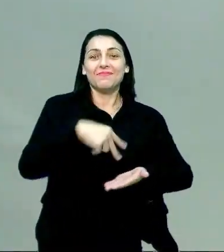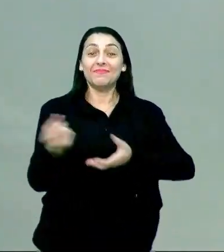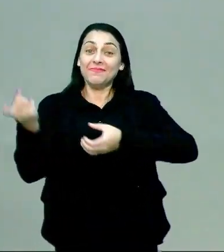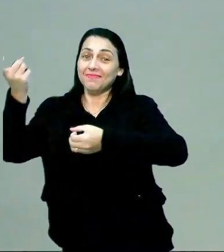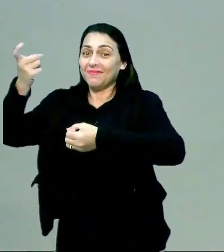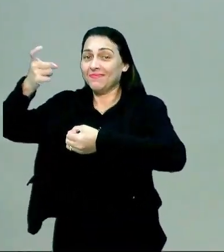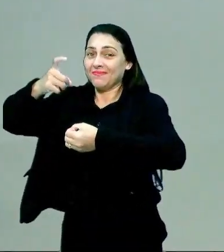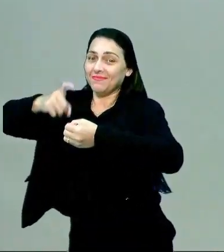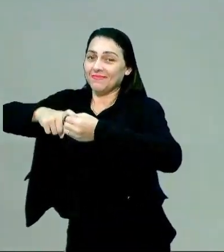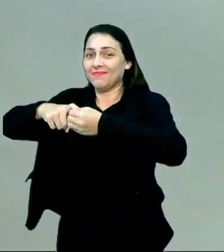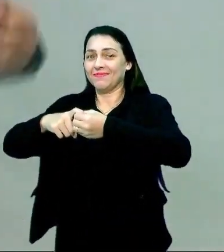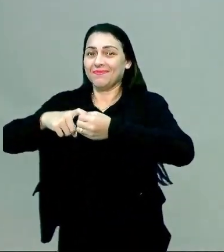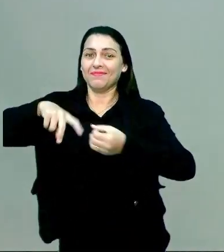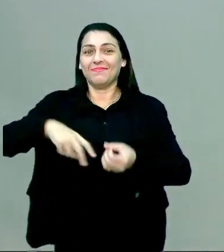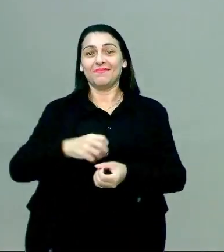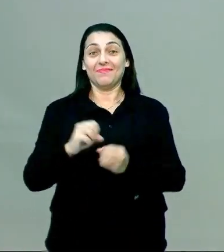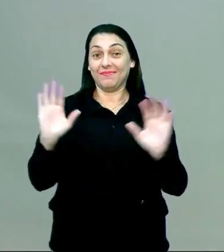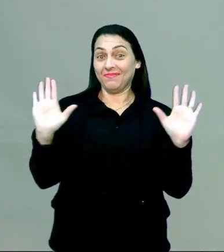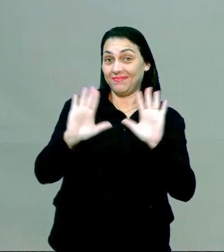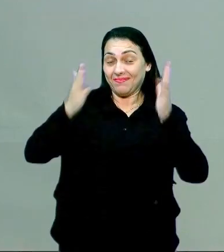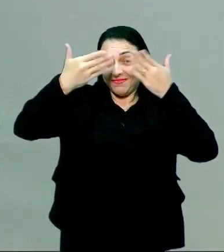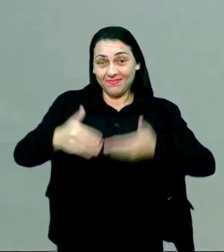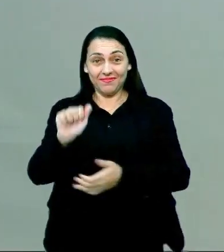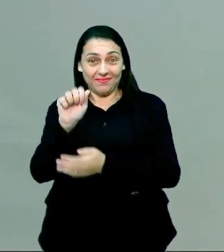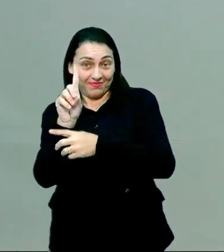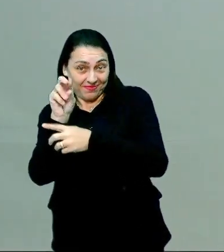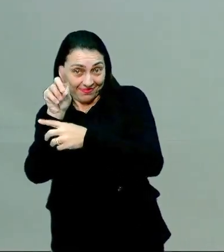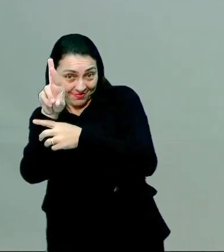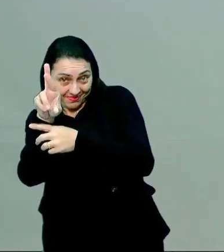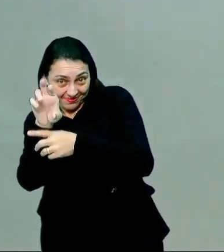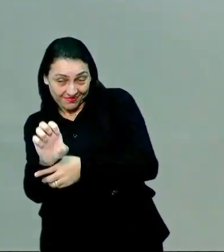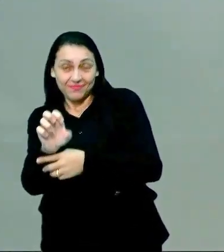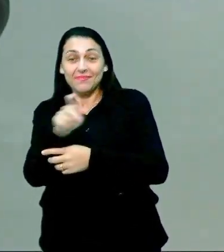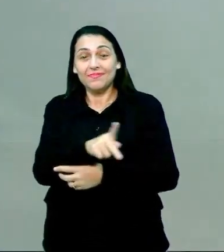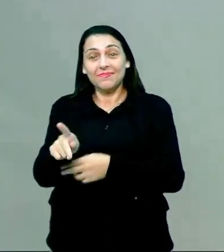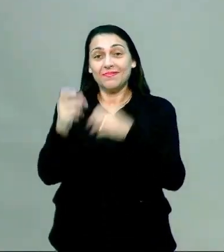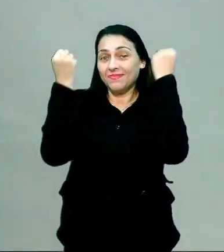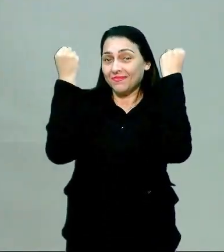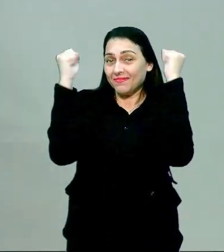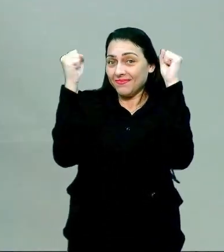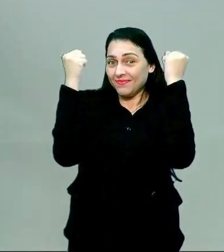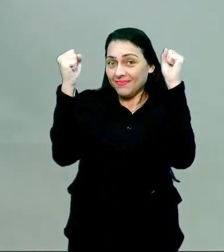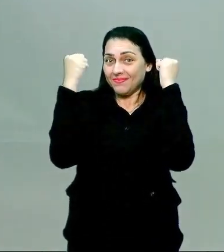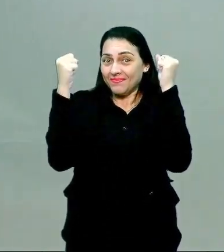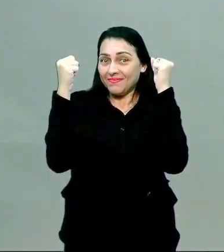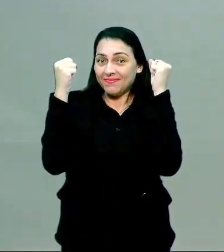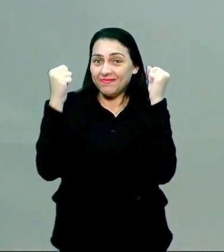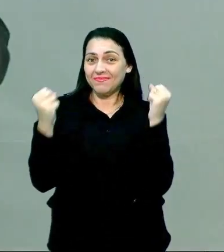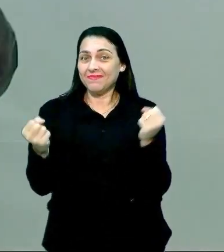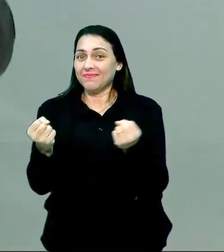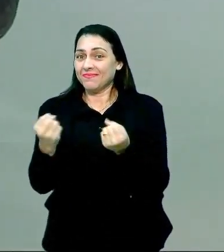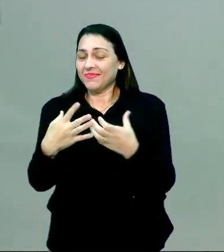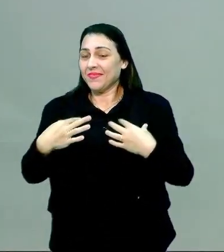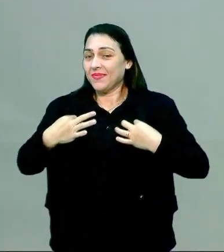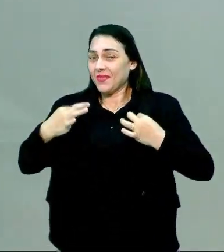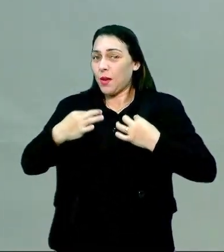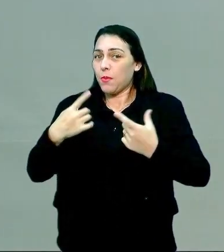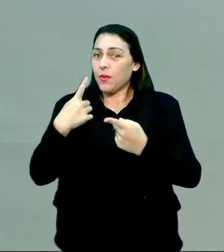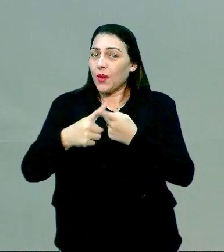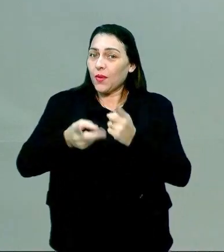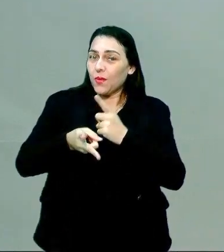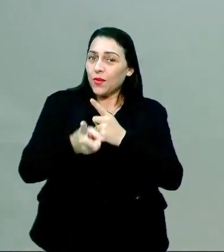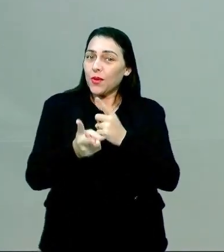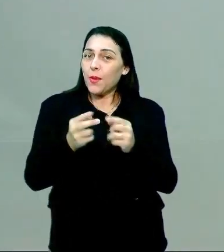Voltei. Olá, eu sou o André Vasconcelos, professor de Educação Física, só no estilo, só na beca, porque a gente vai